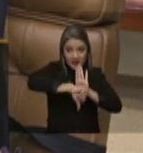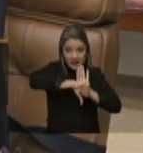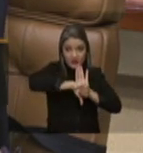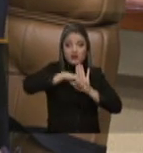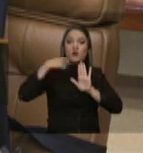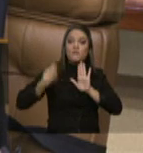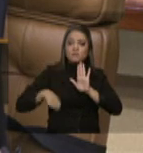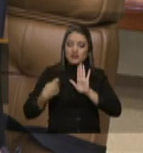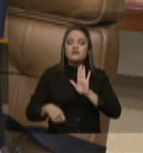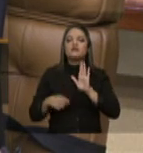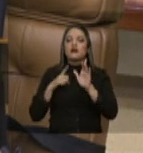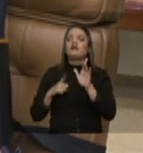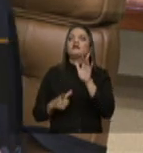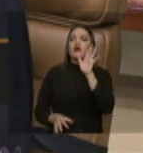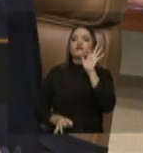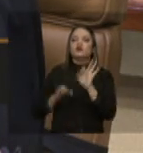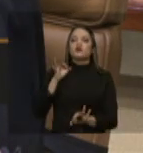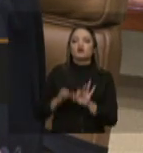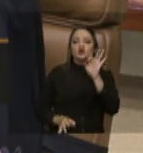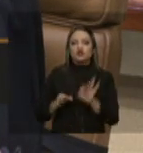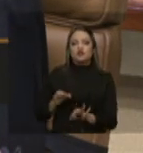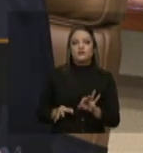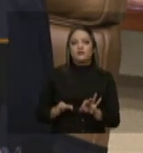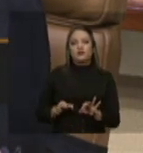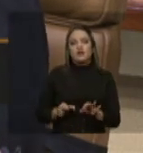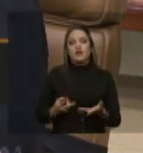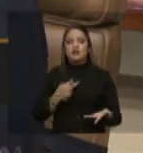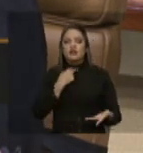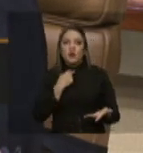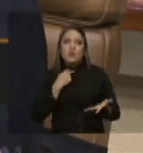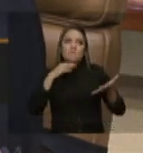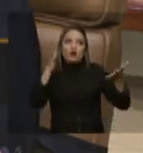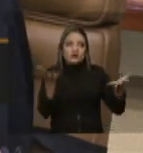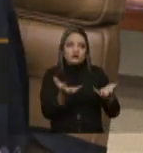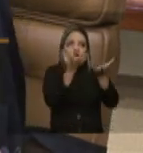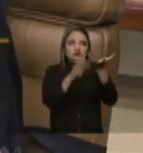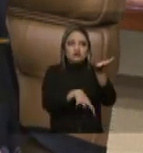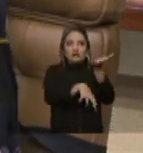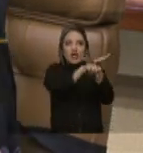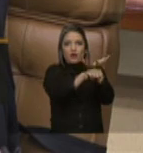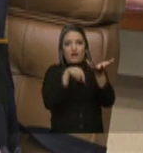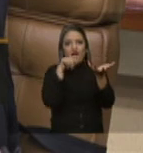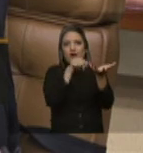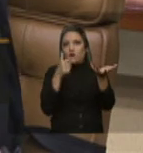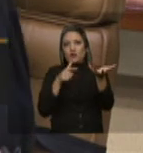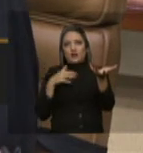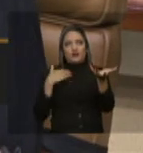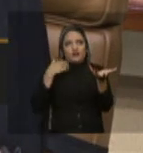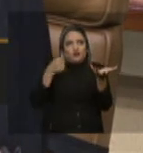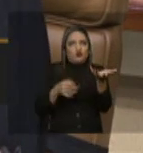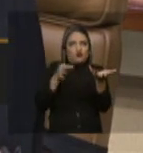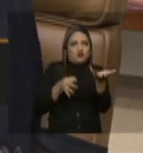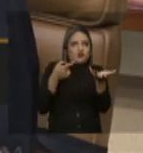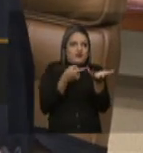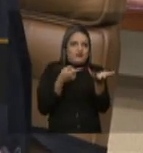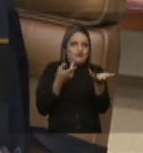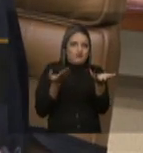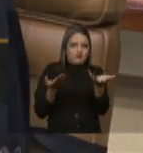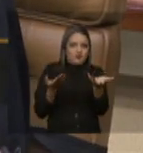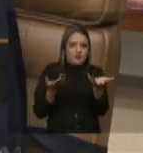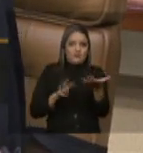um direito e um juiz a ser aplicado sobre ele não será na nuvem porque não tem juízo na nuvem não será num estado